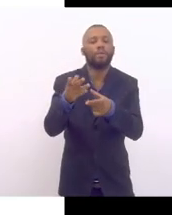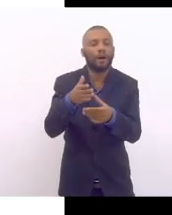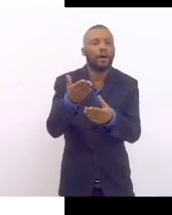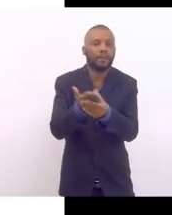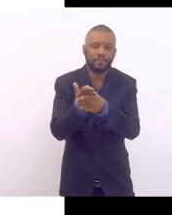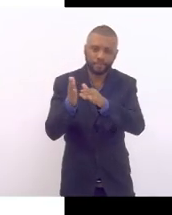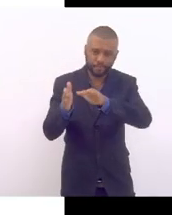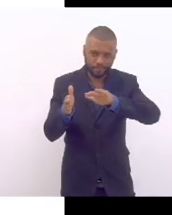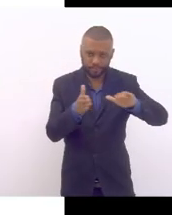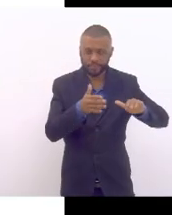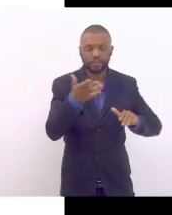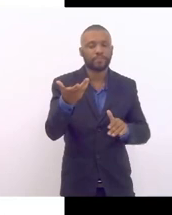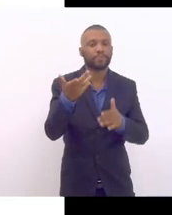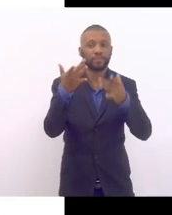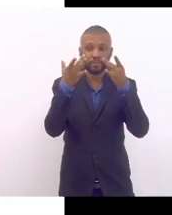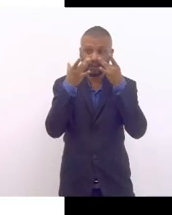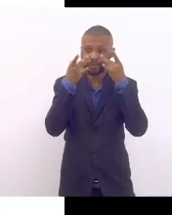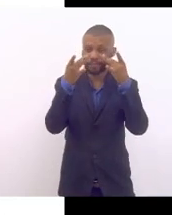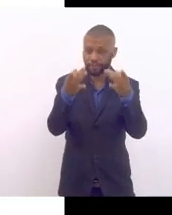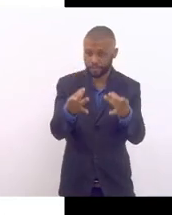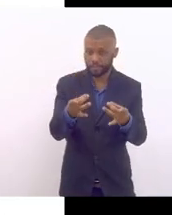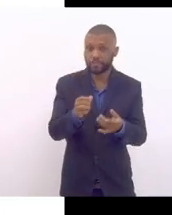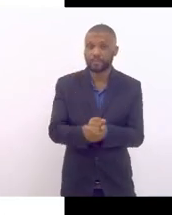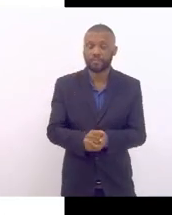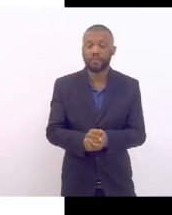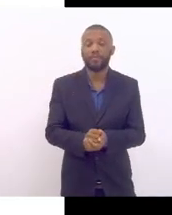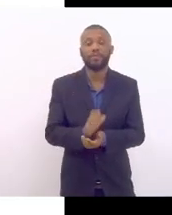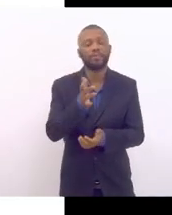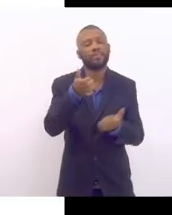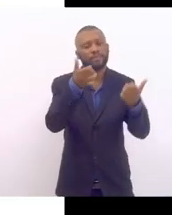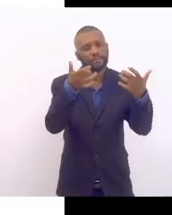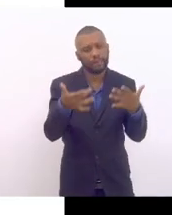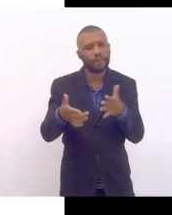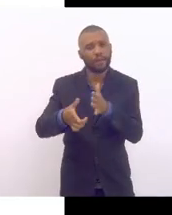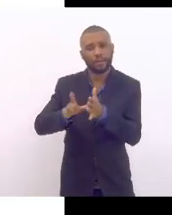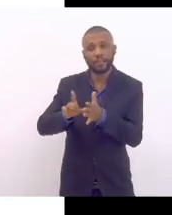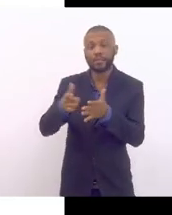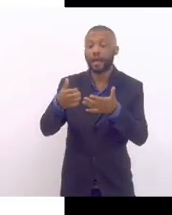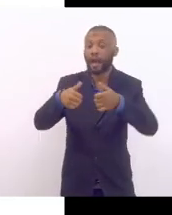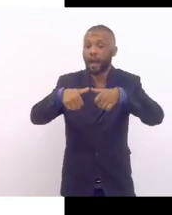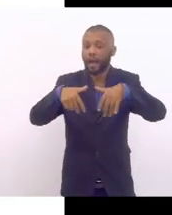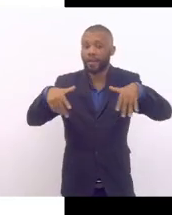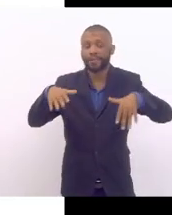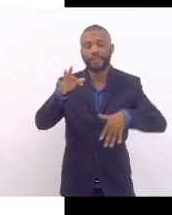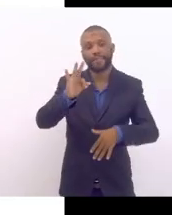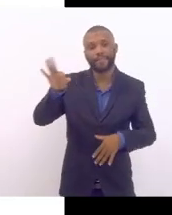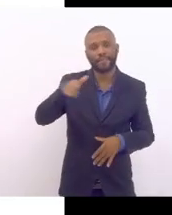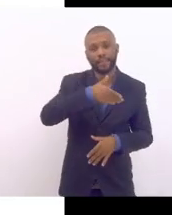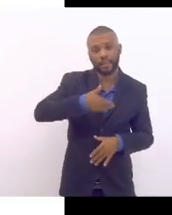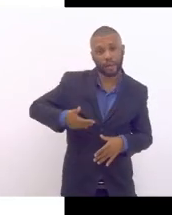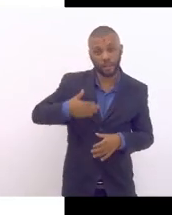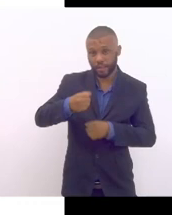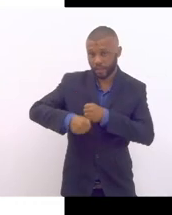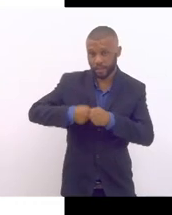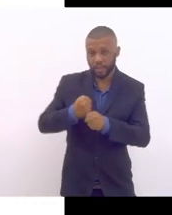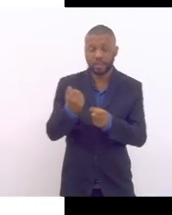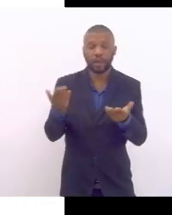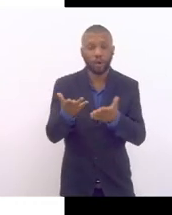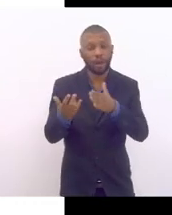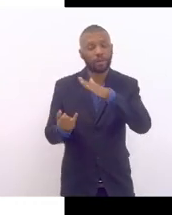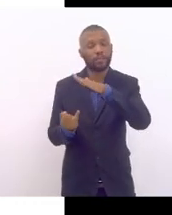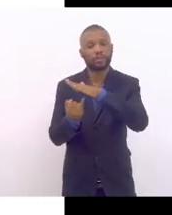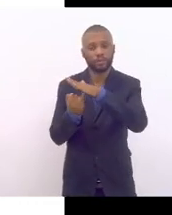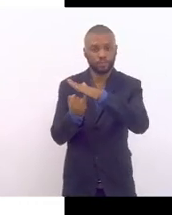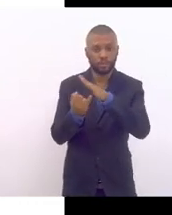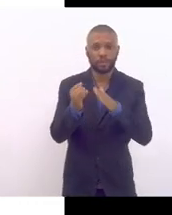eu quero chamar a atenção e já foi dito aqui a gente Federal está tendo este ano os institutos